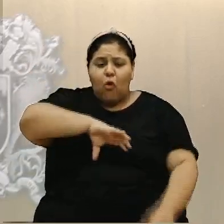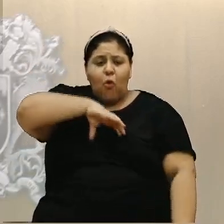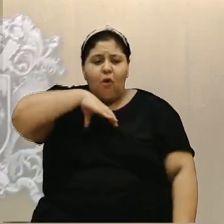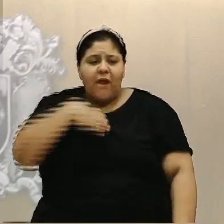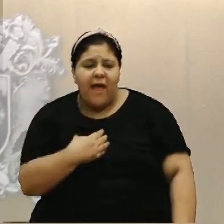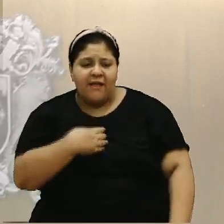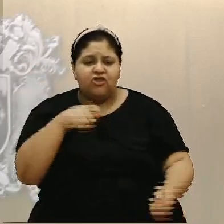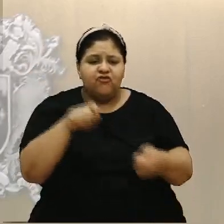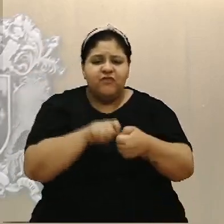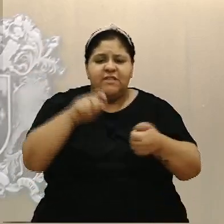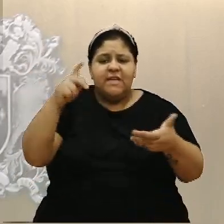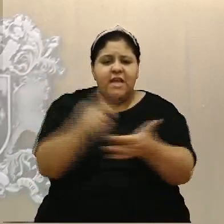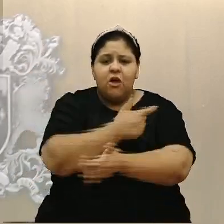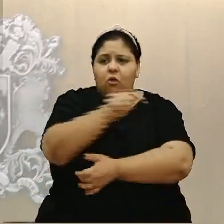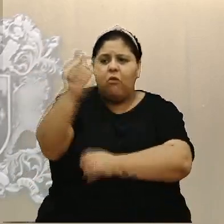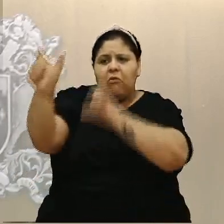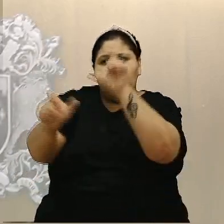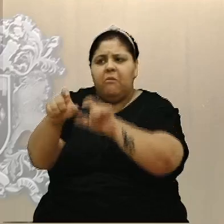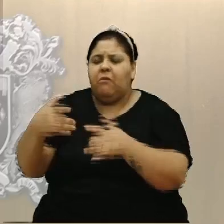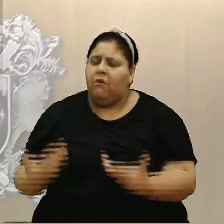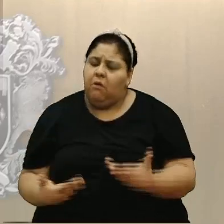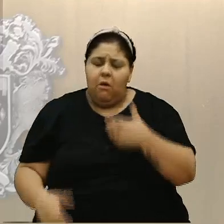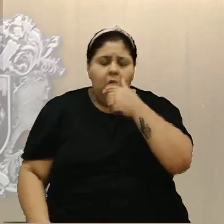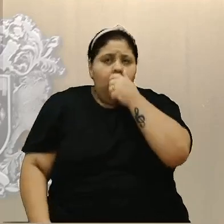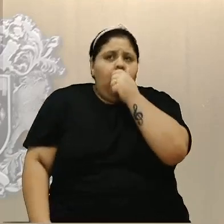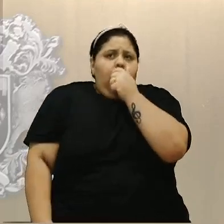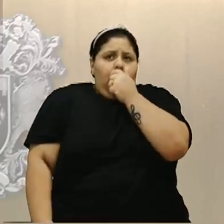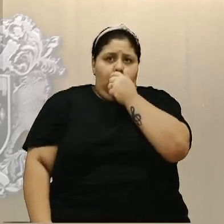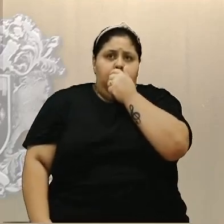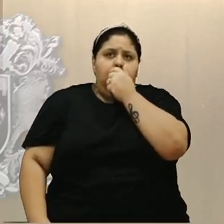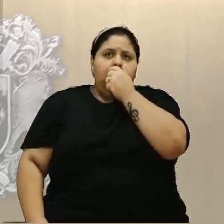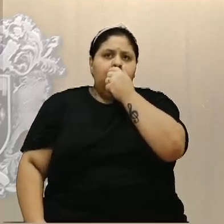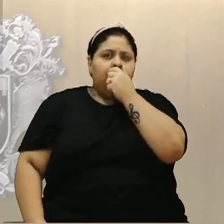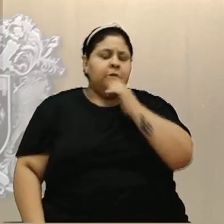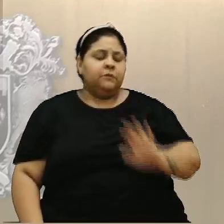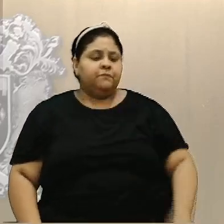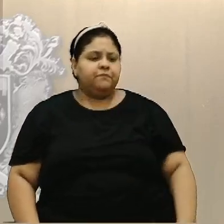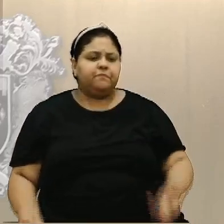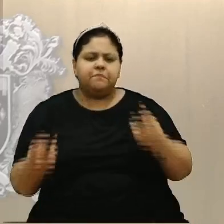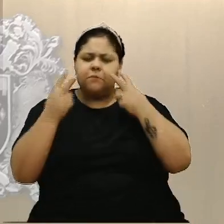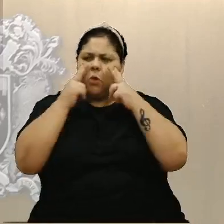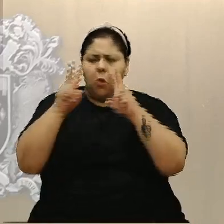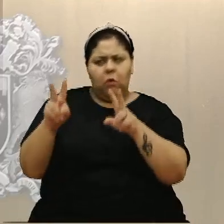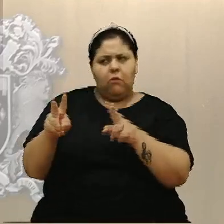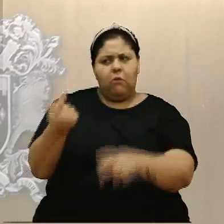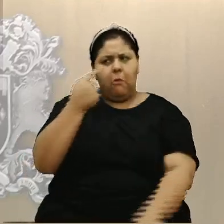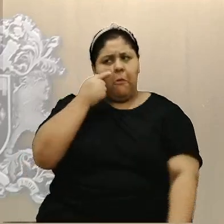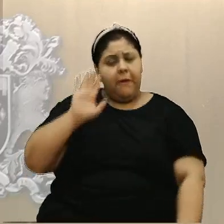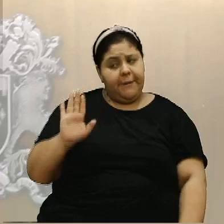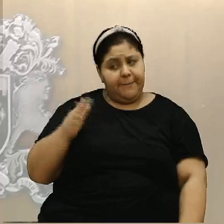maldade alguma para a pessoa outra. E aquele religioso olhou para ele e disse: olha, meu jovem,